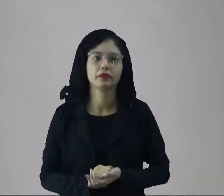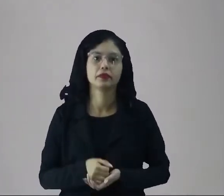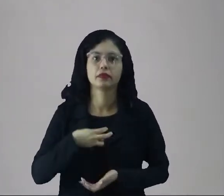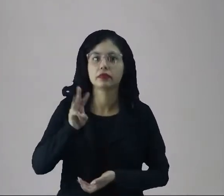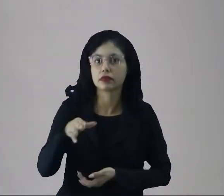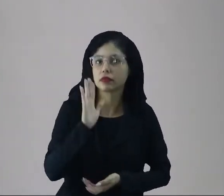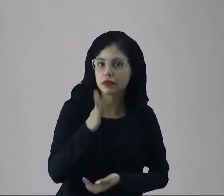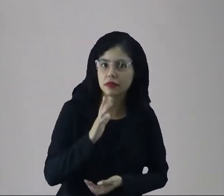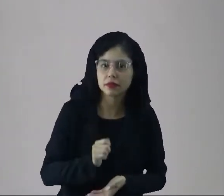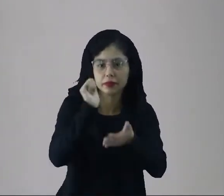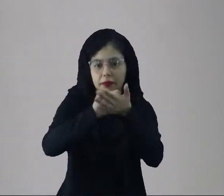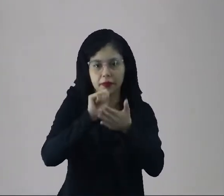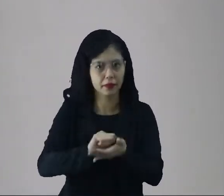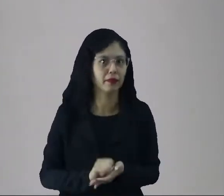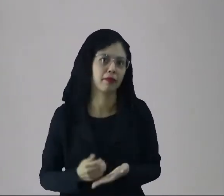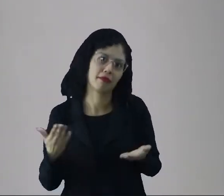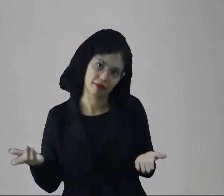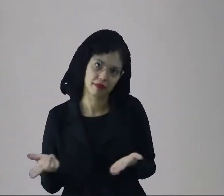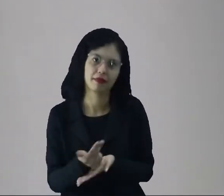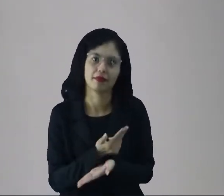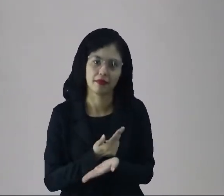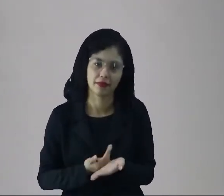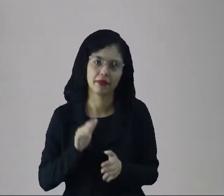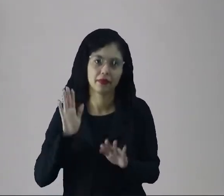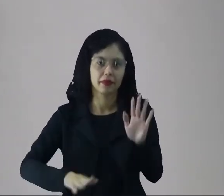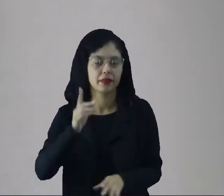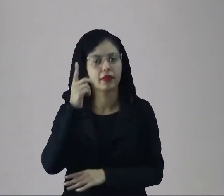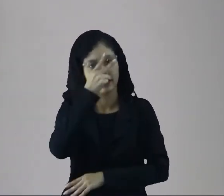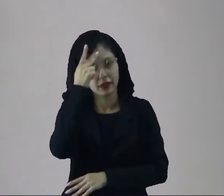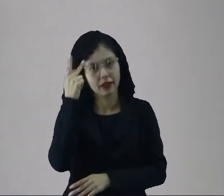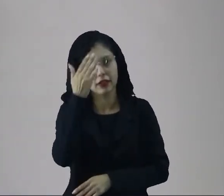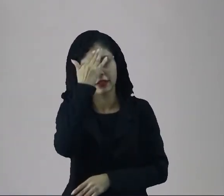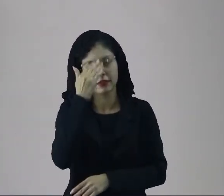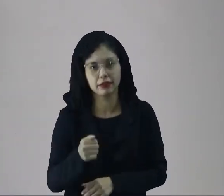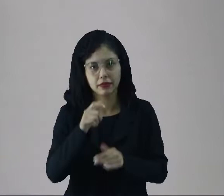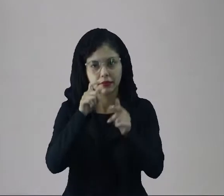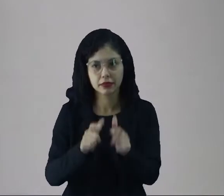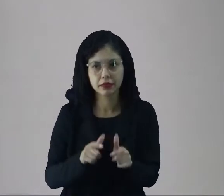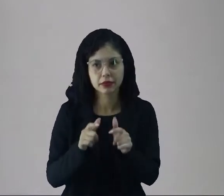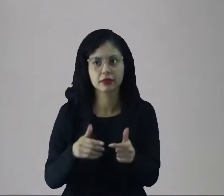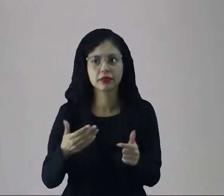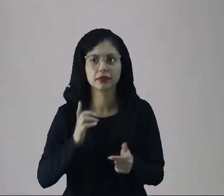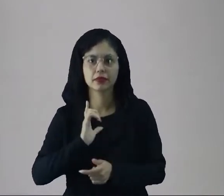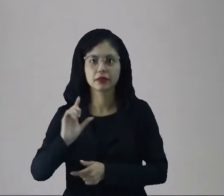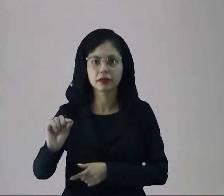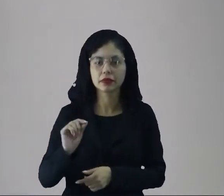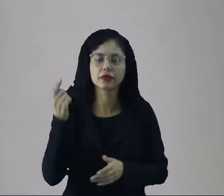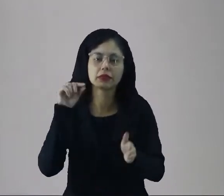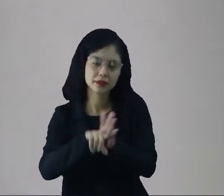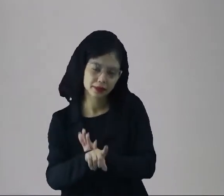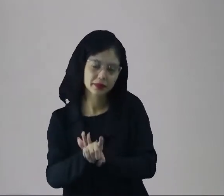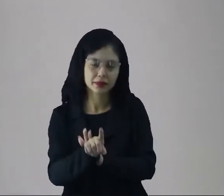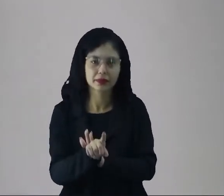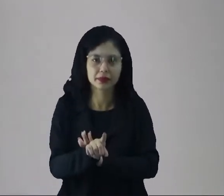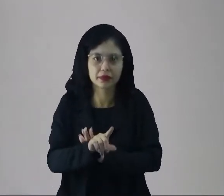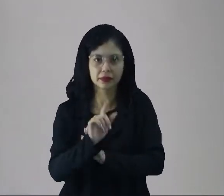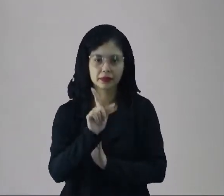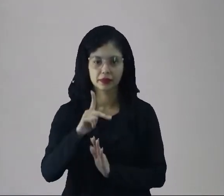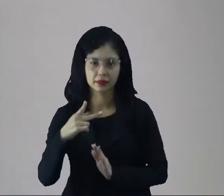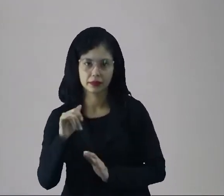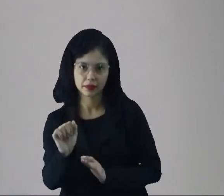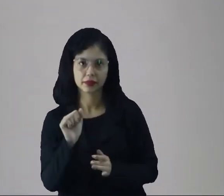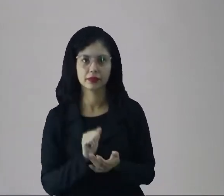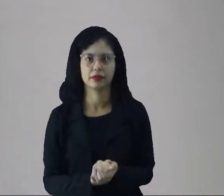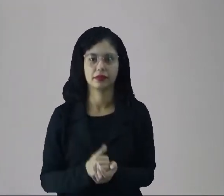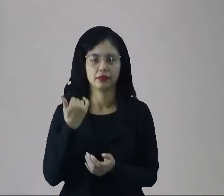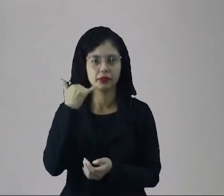quem de nós não já fez um croquis na vida? Às vezes a pessoa quer saber onde é que é, antes de existir essa questão do GPS, de